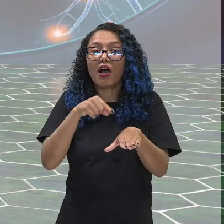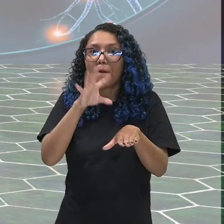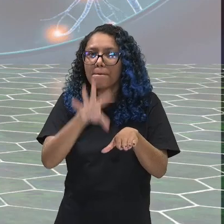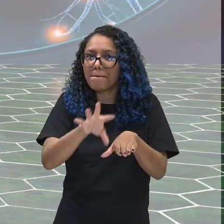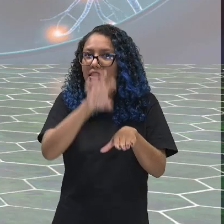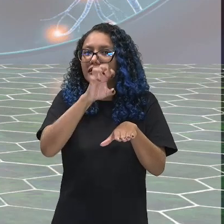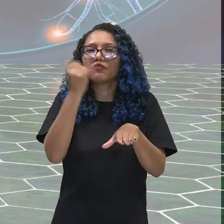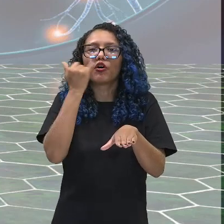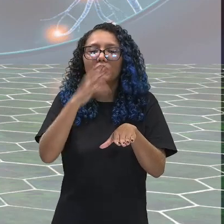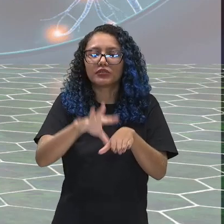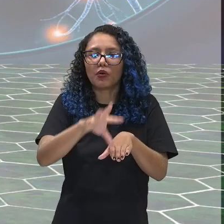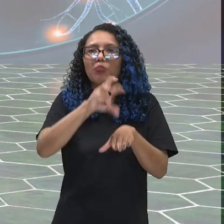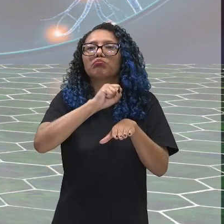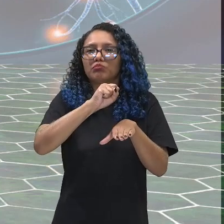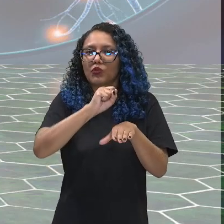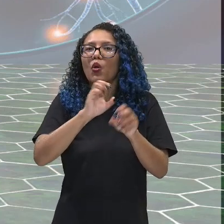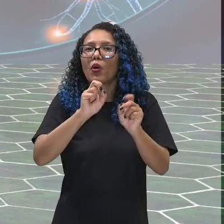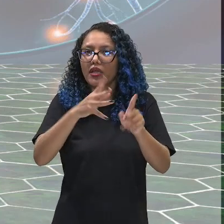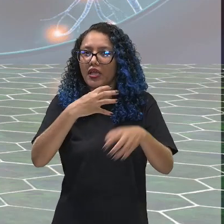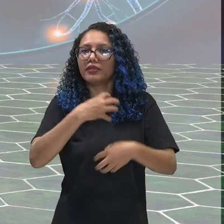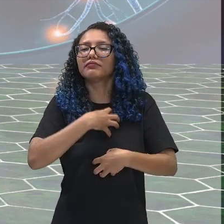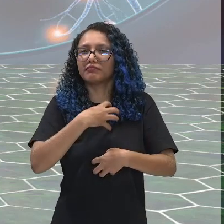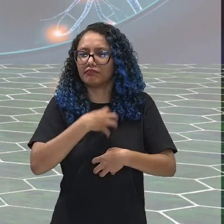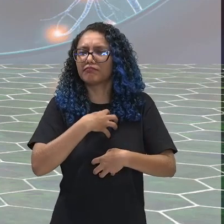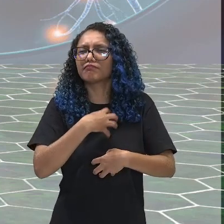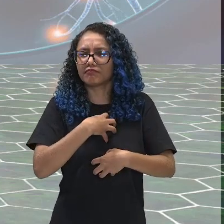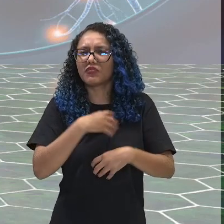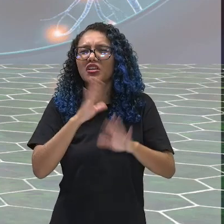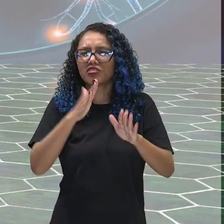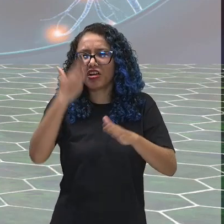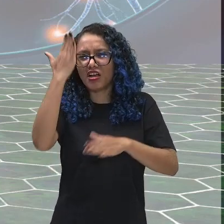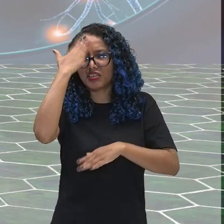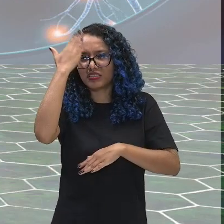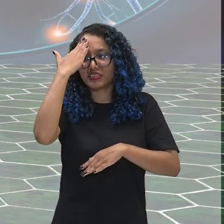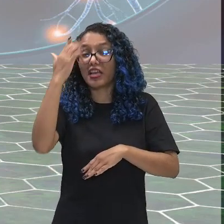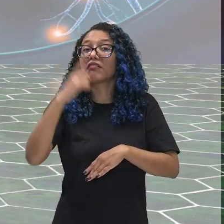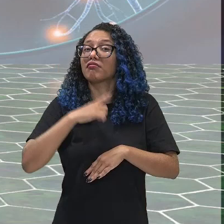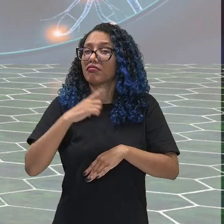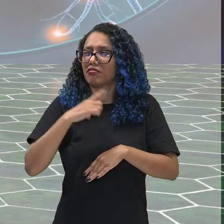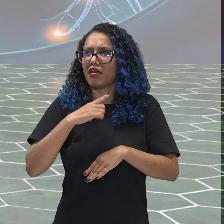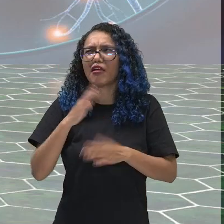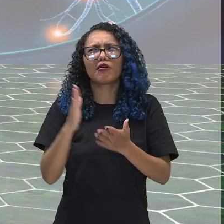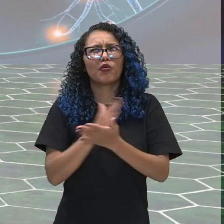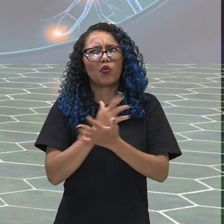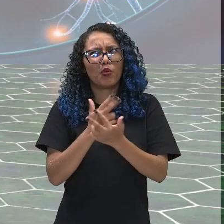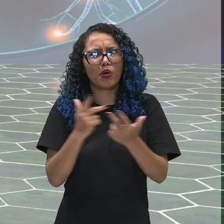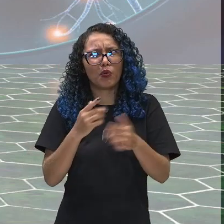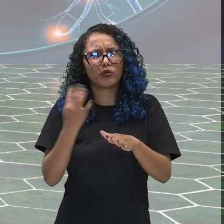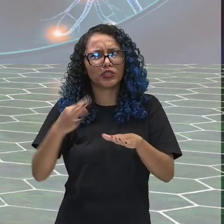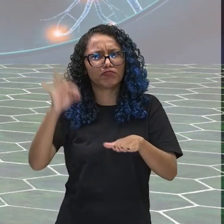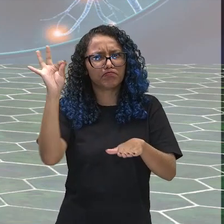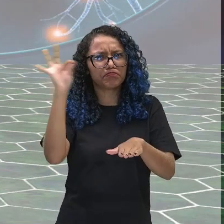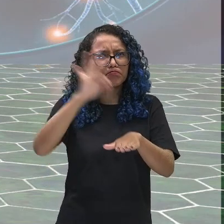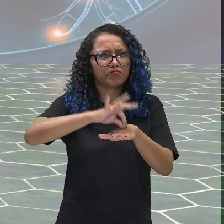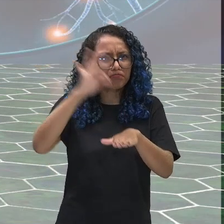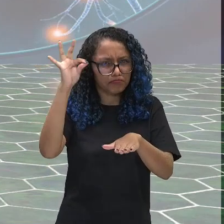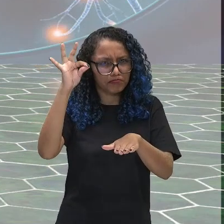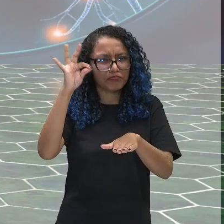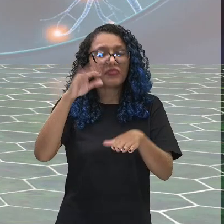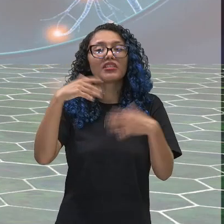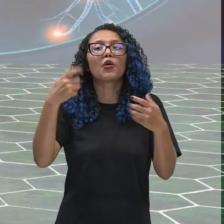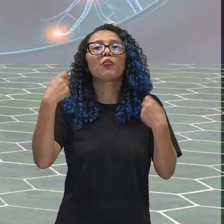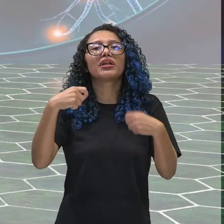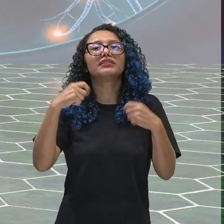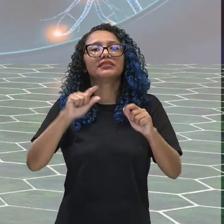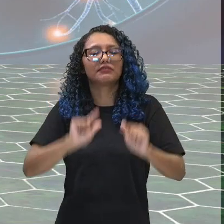informação, eu senti ali e já sei que tem algum inseto picando a minha pele, então eu vou ter que